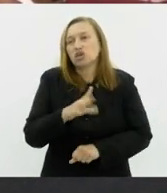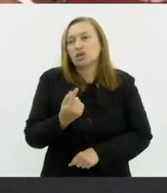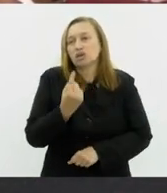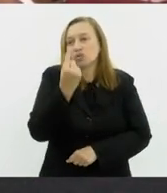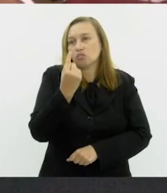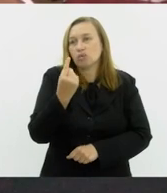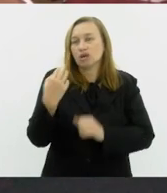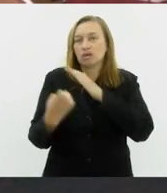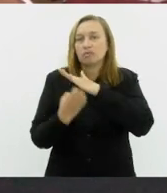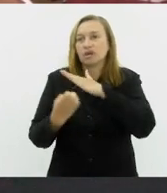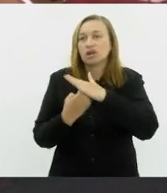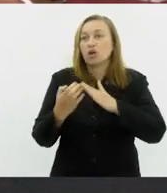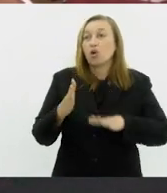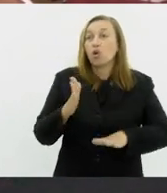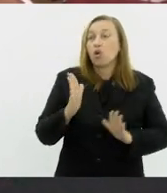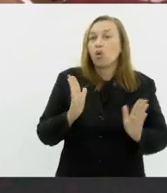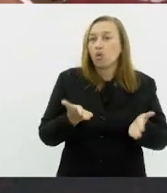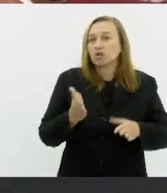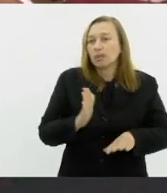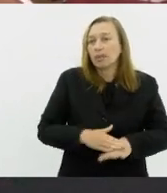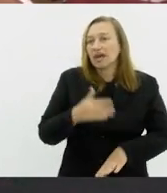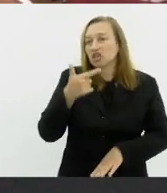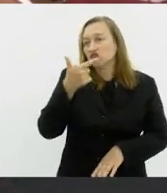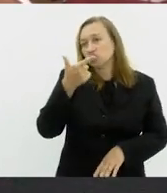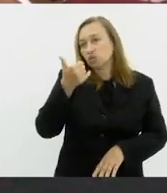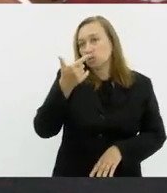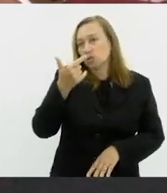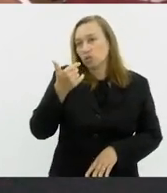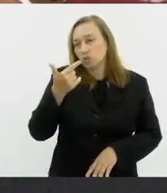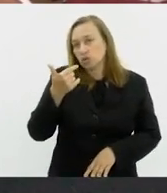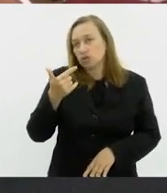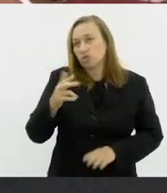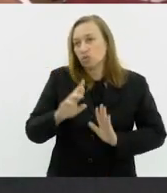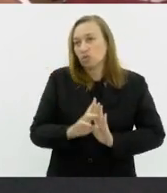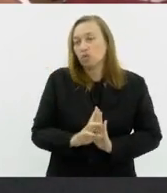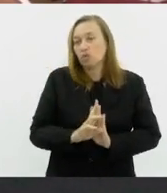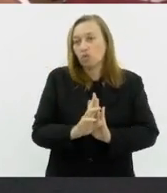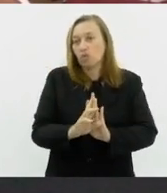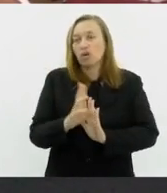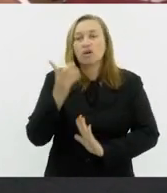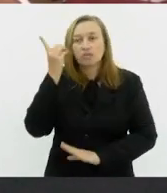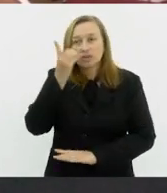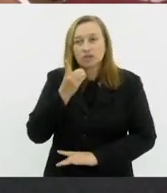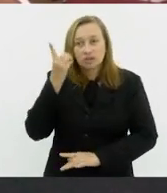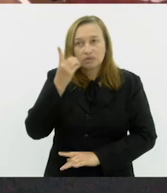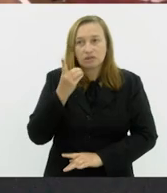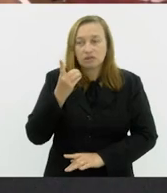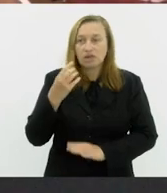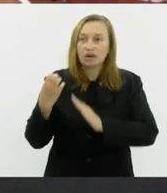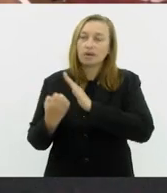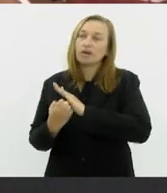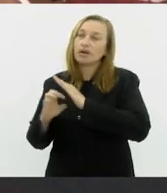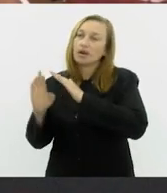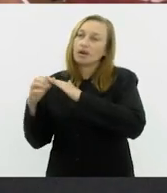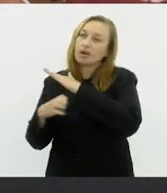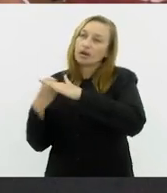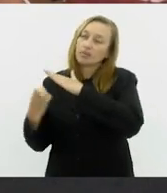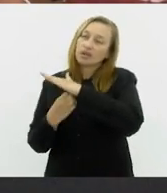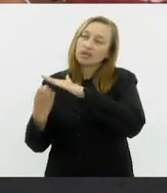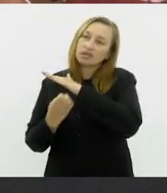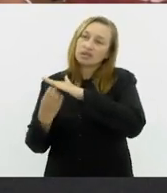hoje são mais de 12, segundo o advogado que está aqui representando tanto as empresas quanto os